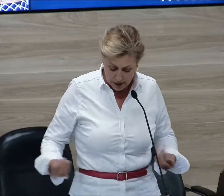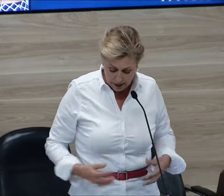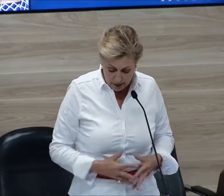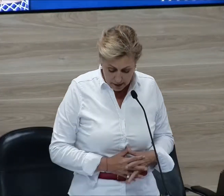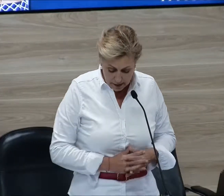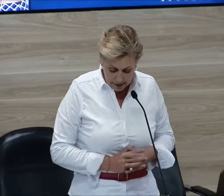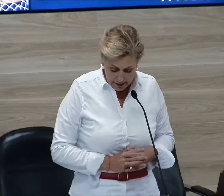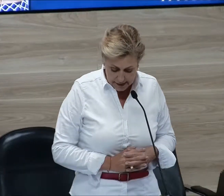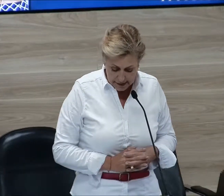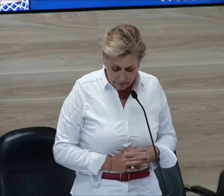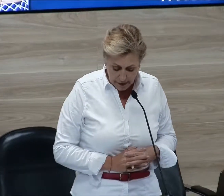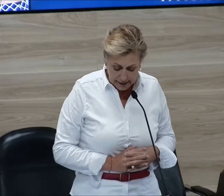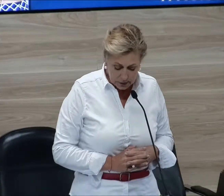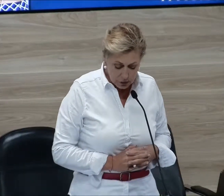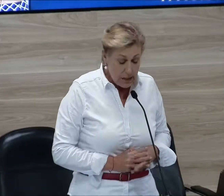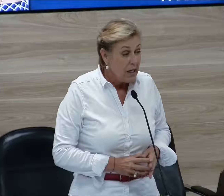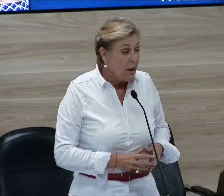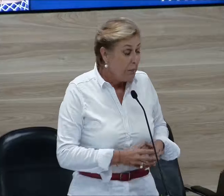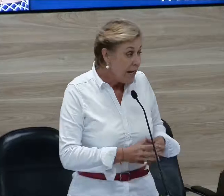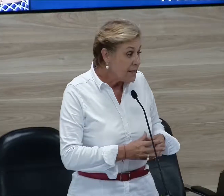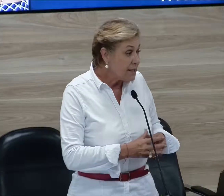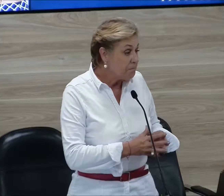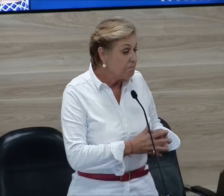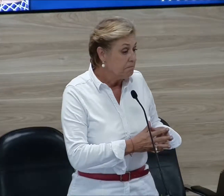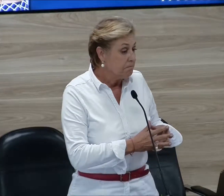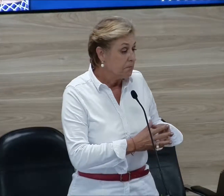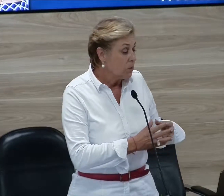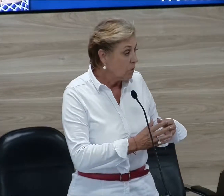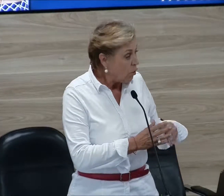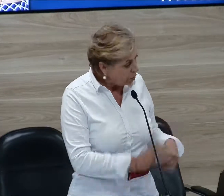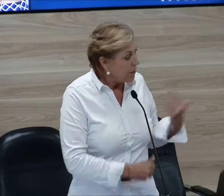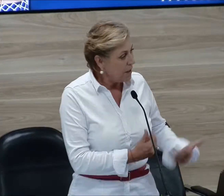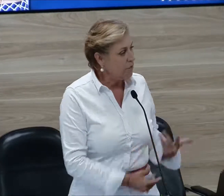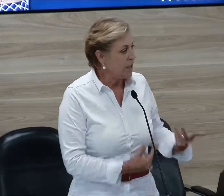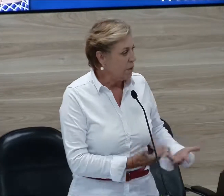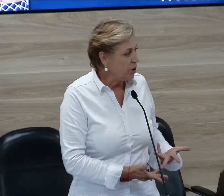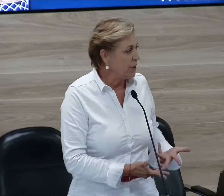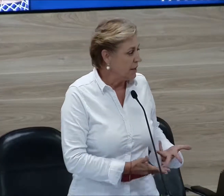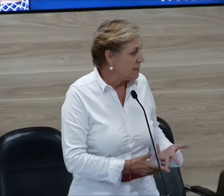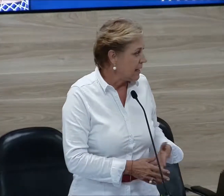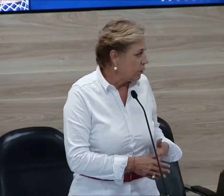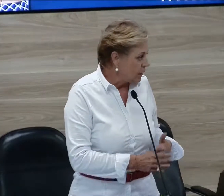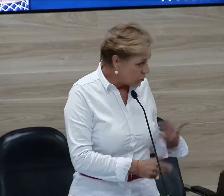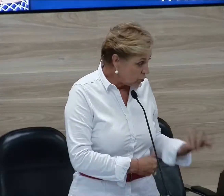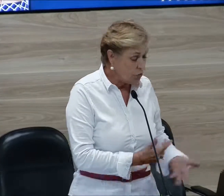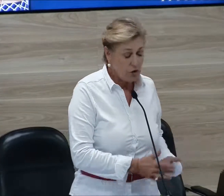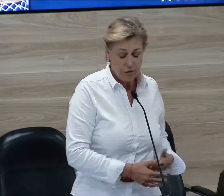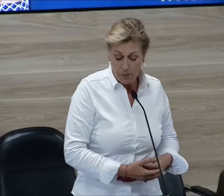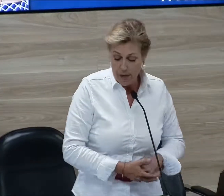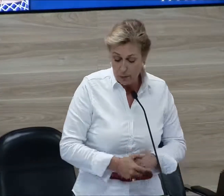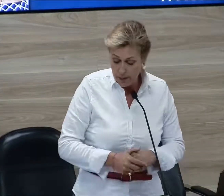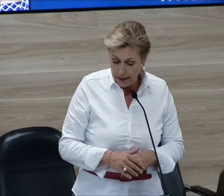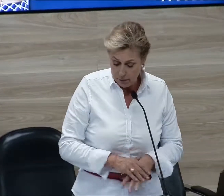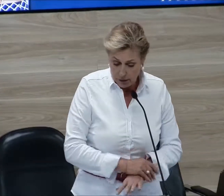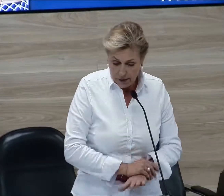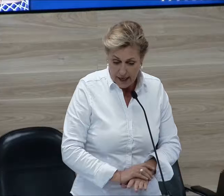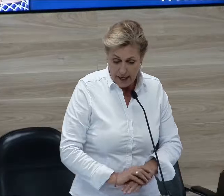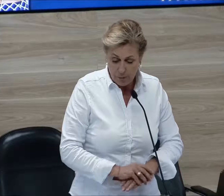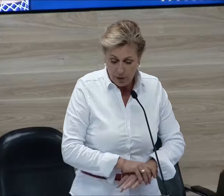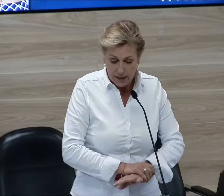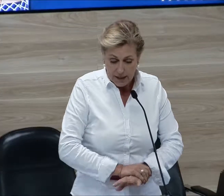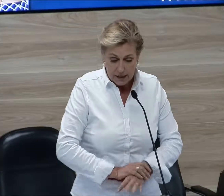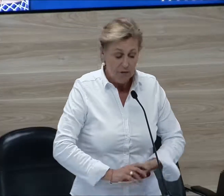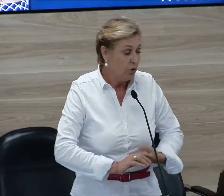Rafael aqui está falando, mas, como eu também fiquei muito interessada no assunto, eu tive uma reunião